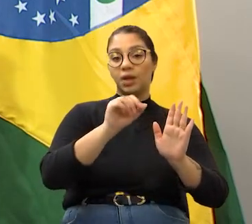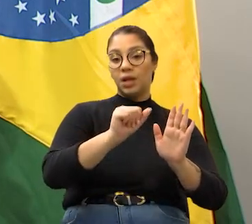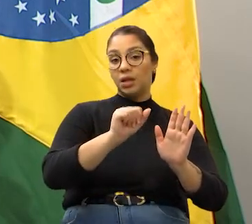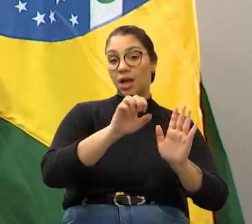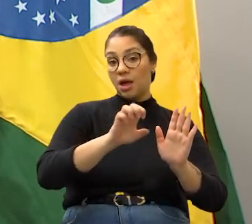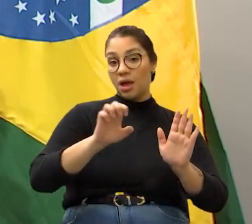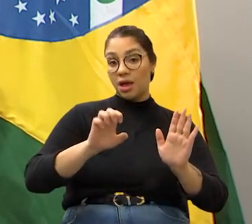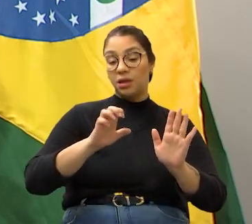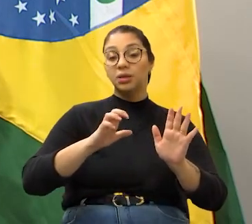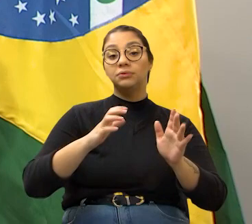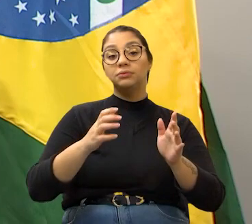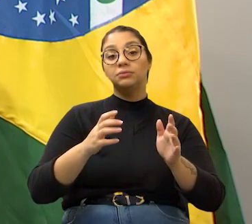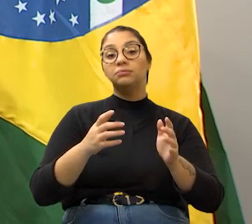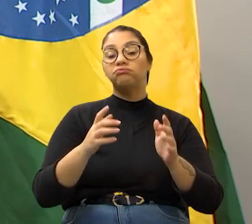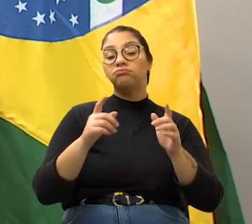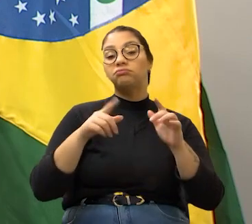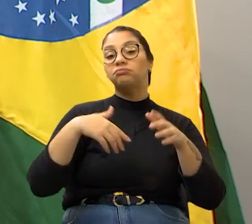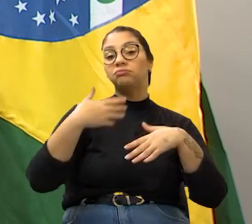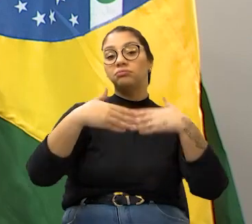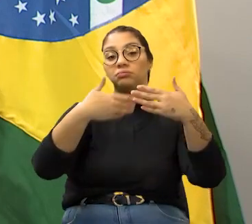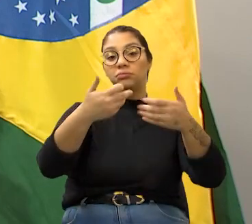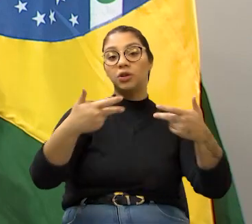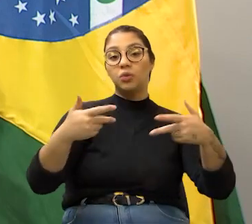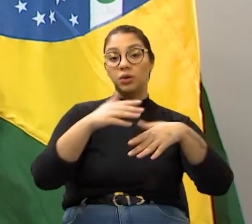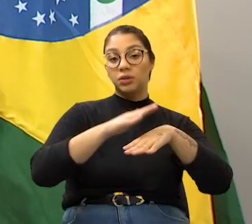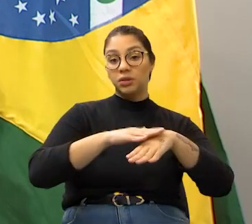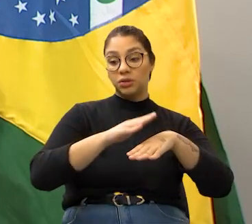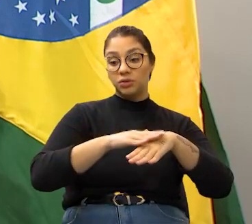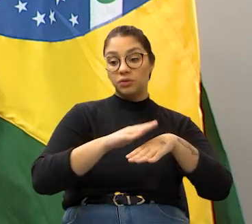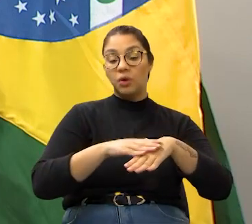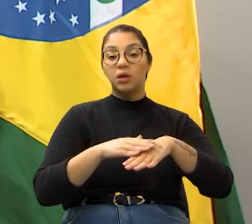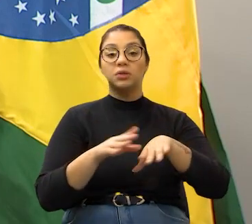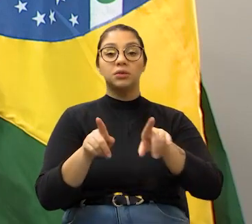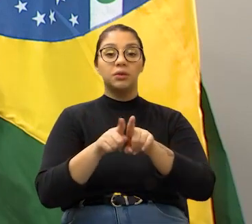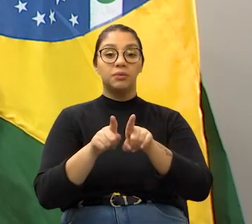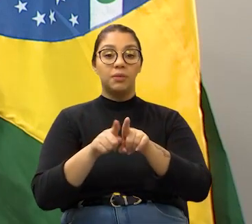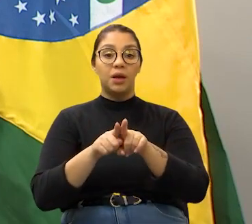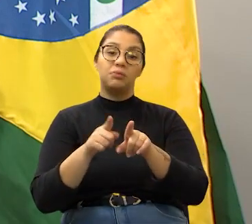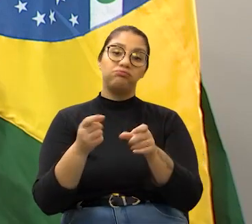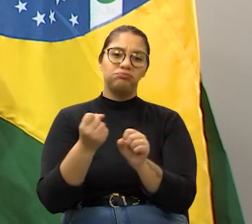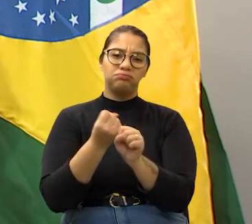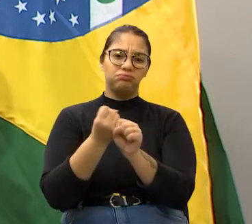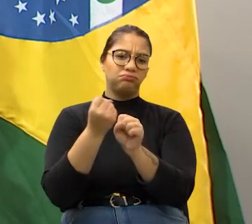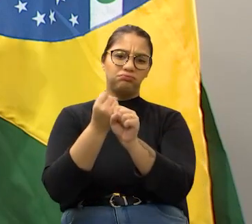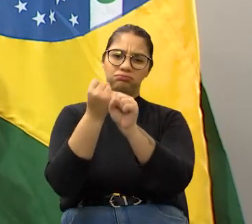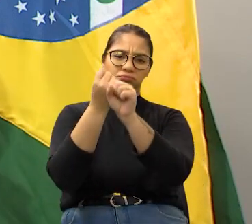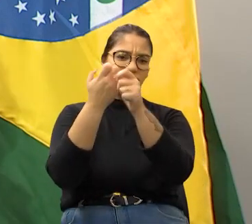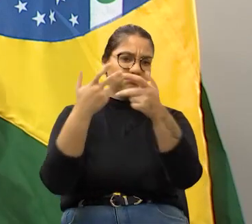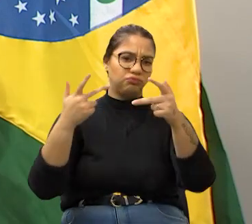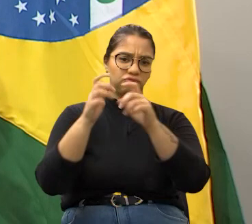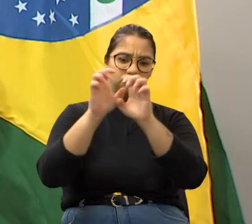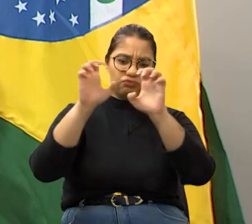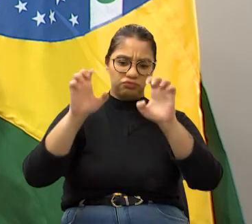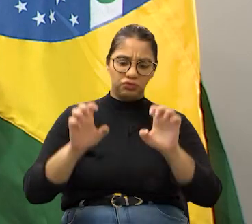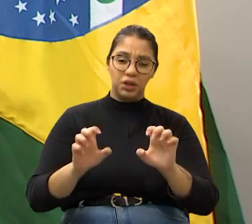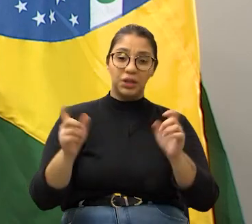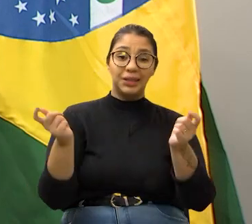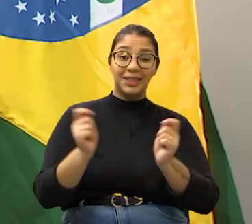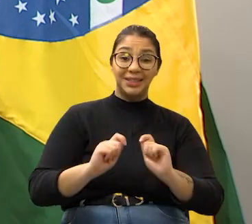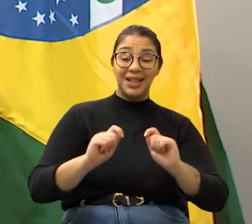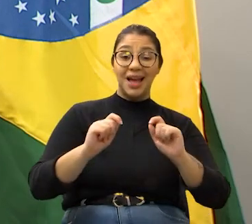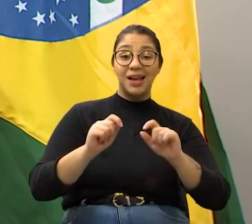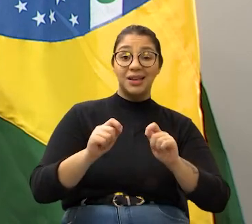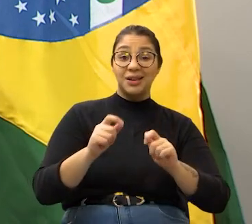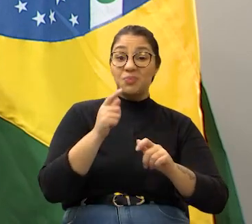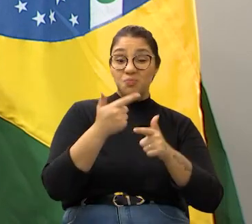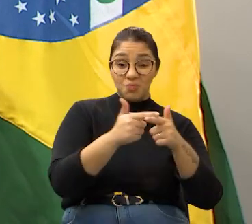DAEE deve desenvolver as ações para desassoreamento, eventualmente construção de obras de infraestrutura que possam